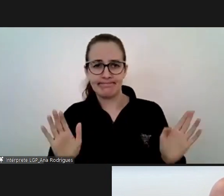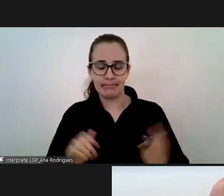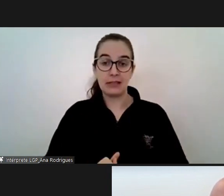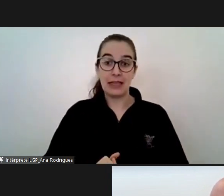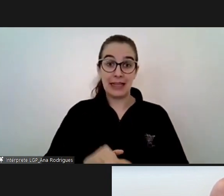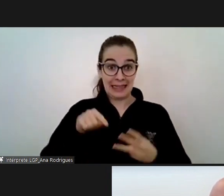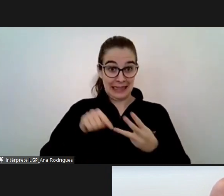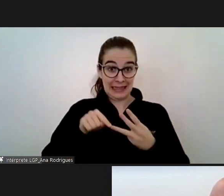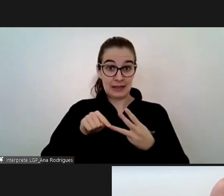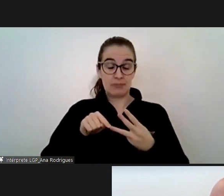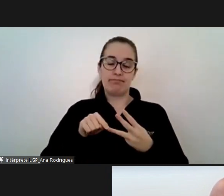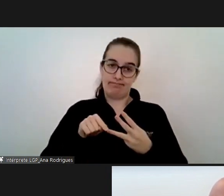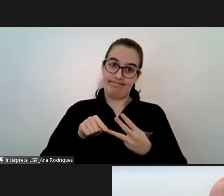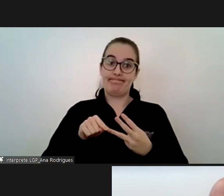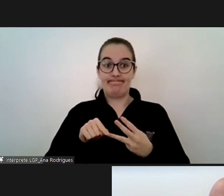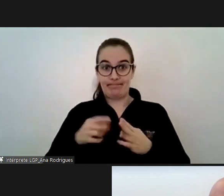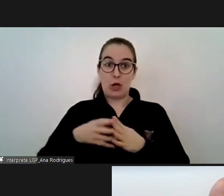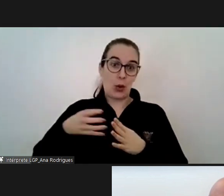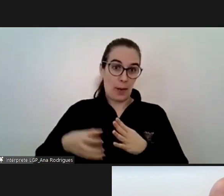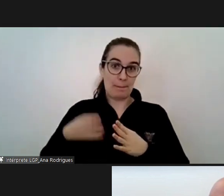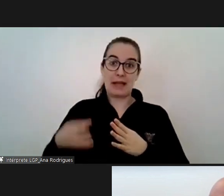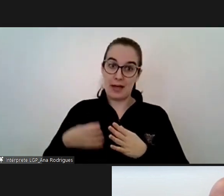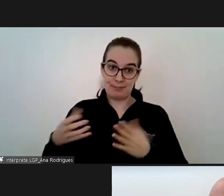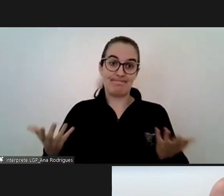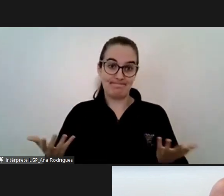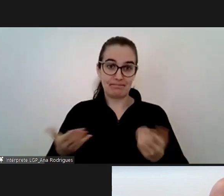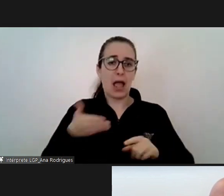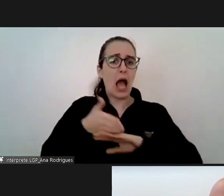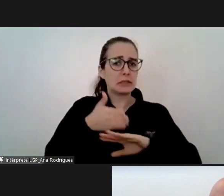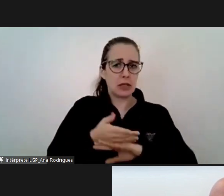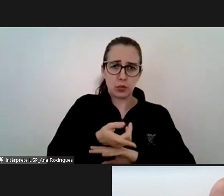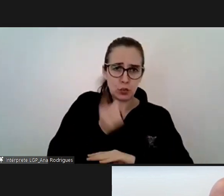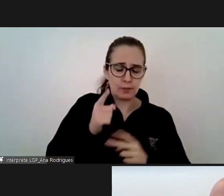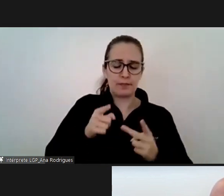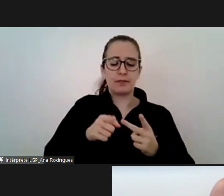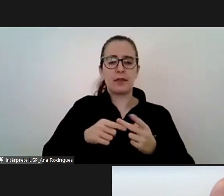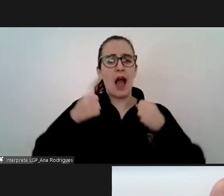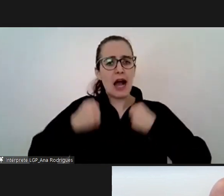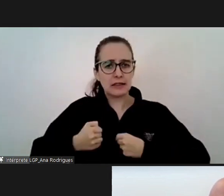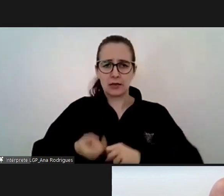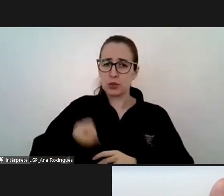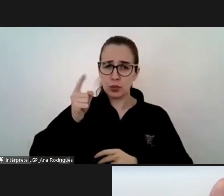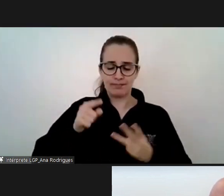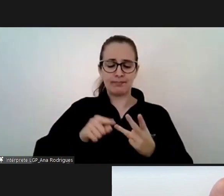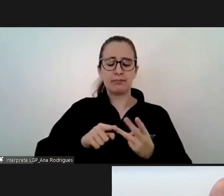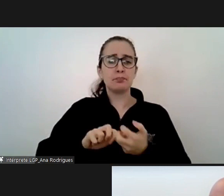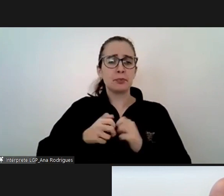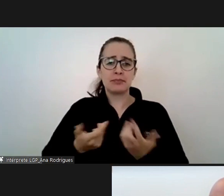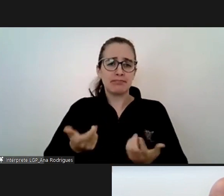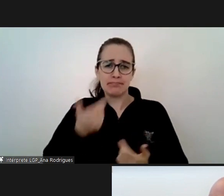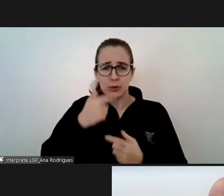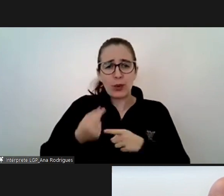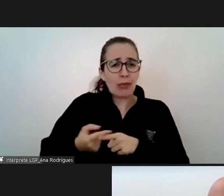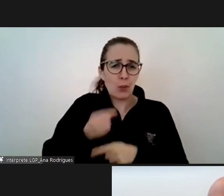isto levanta questões mais complicadas, porque já não é um problema de acesso, nem é um problema de protesto, é um problema de apatia. Isto vem